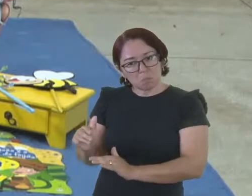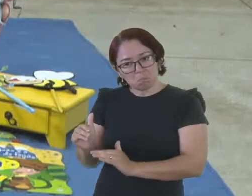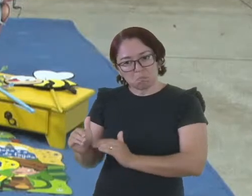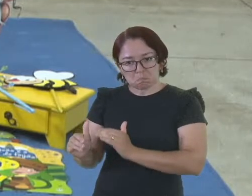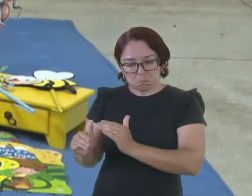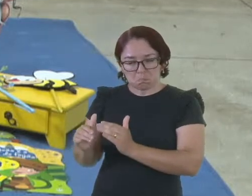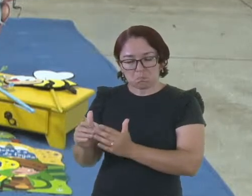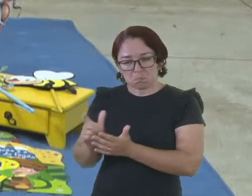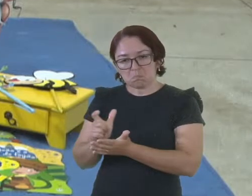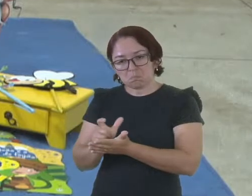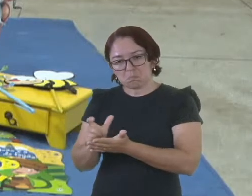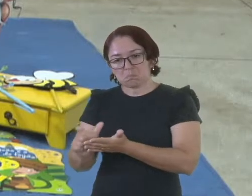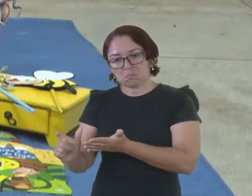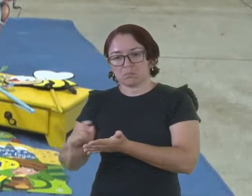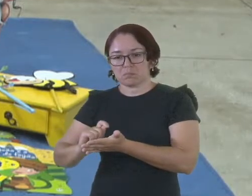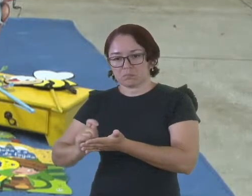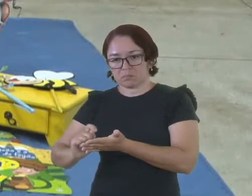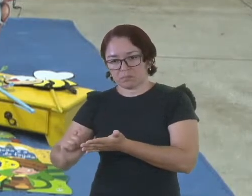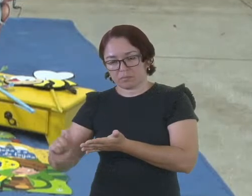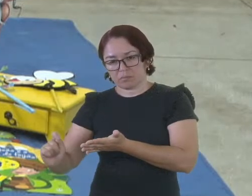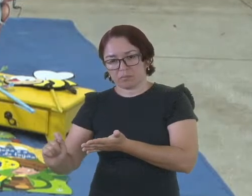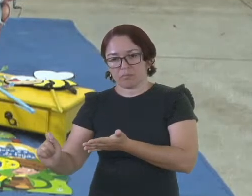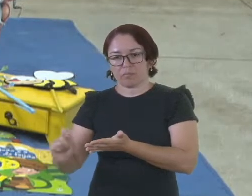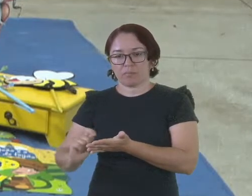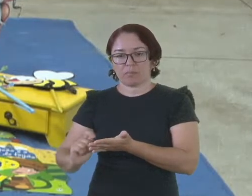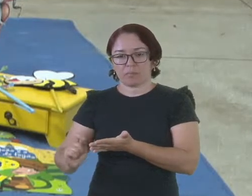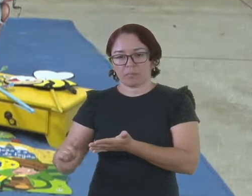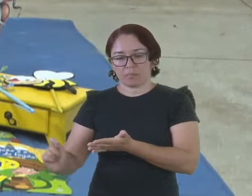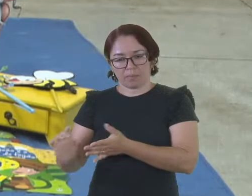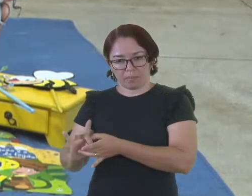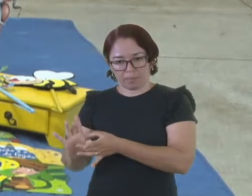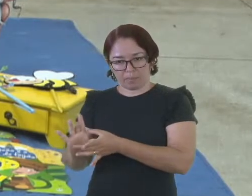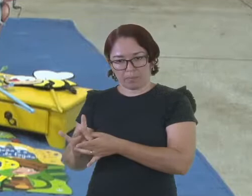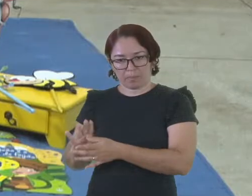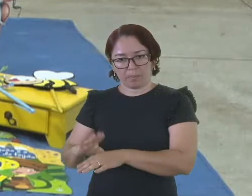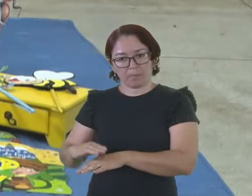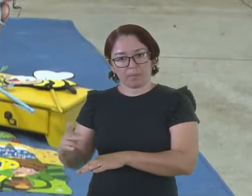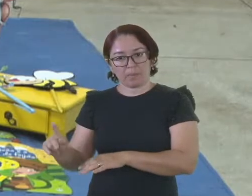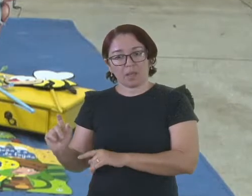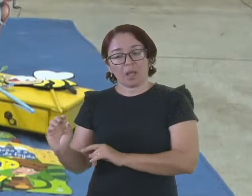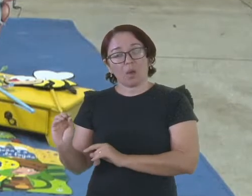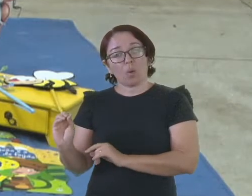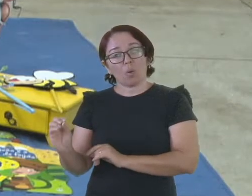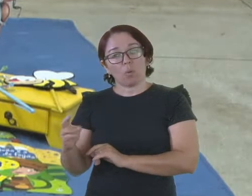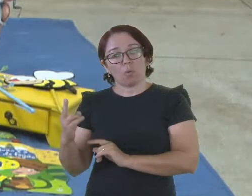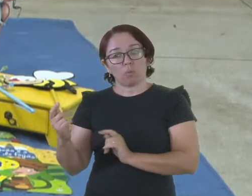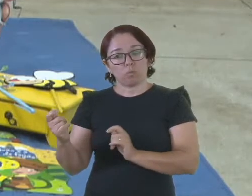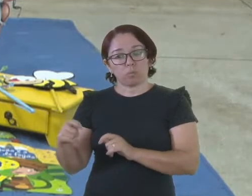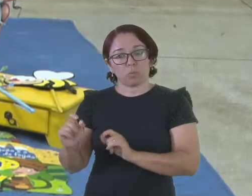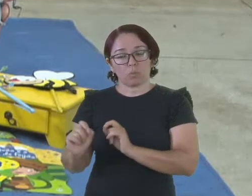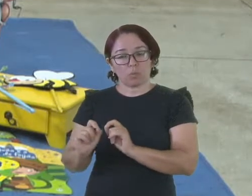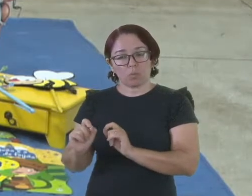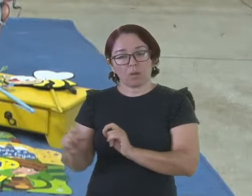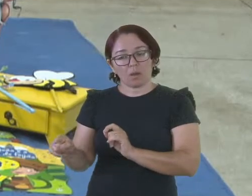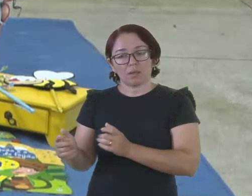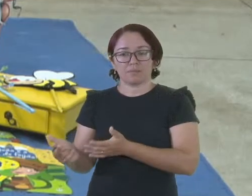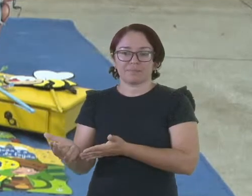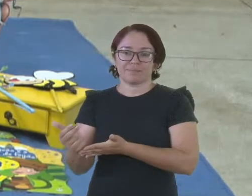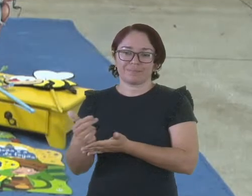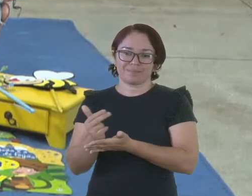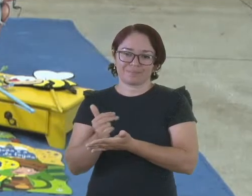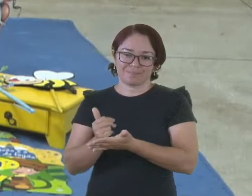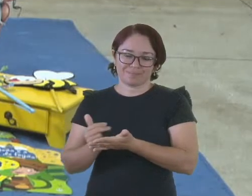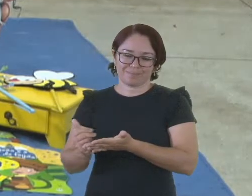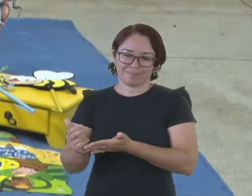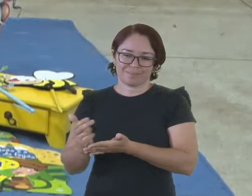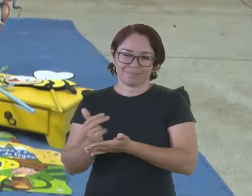pode fazer esse reconto através da escrita espontânea e também o desenho. E a